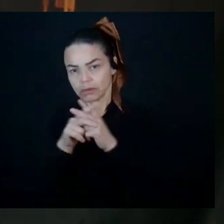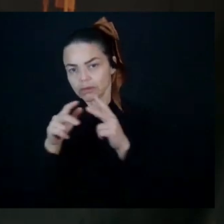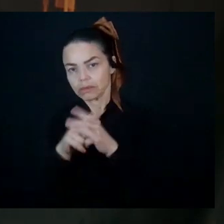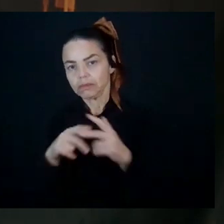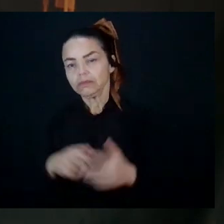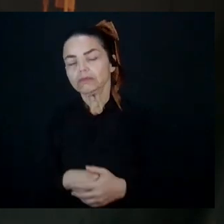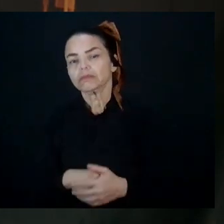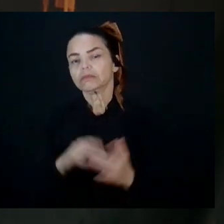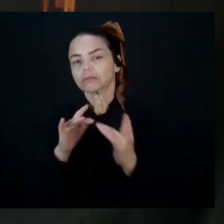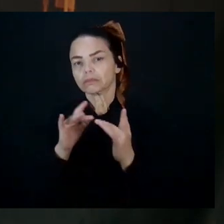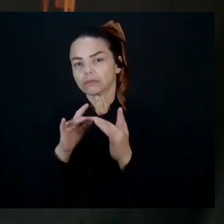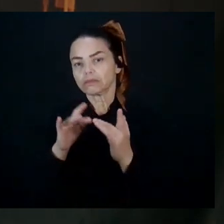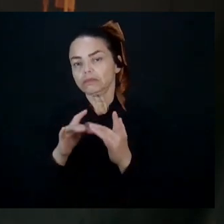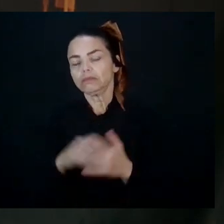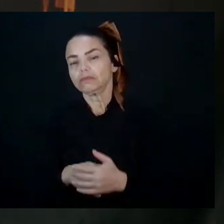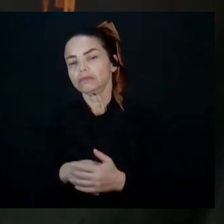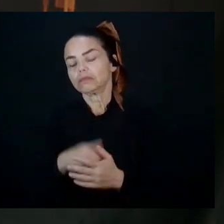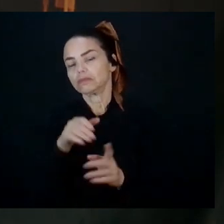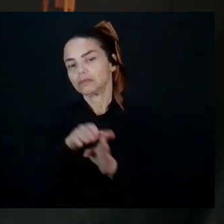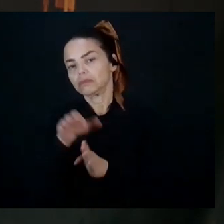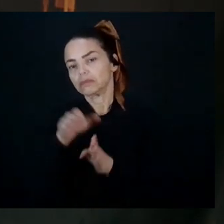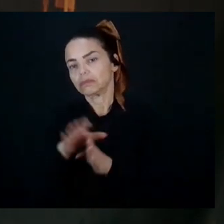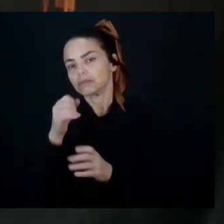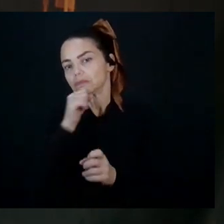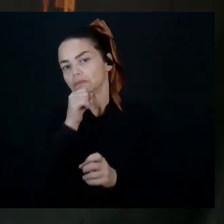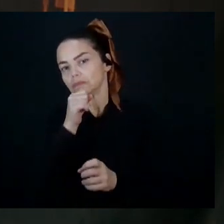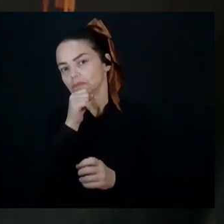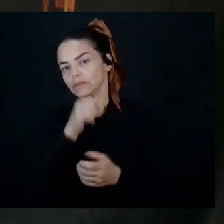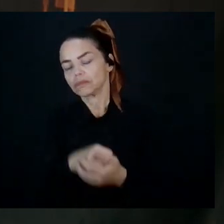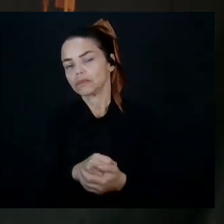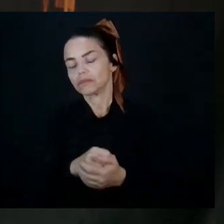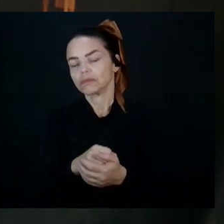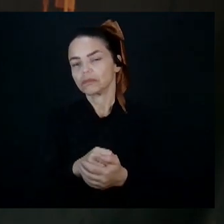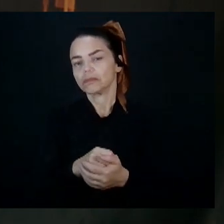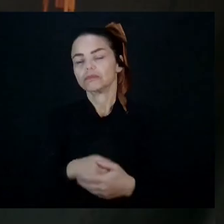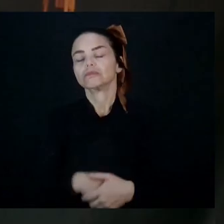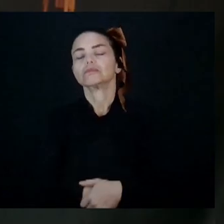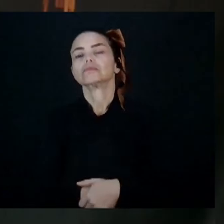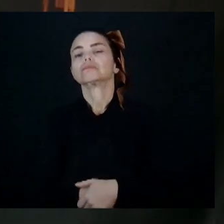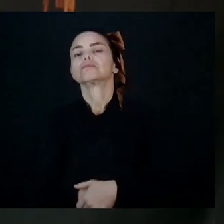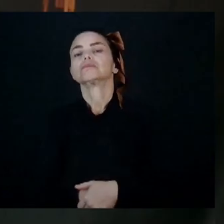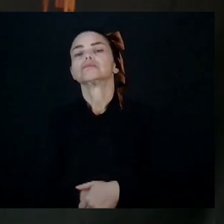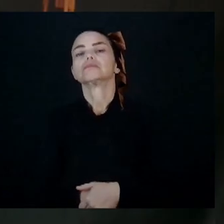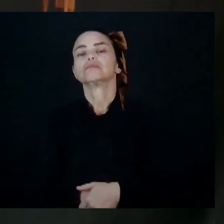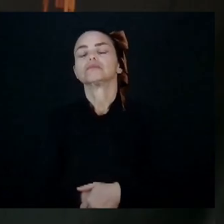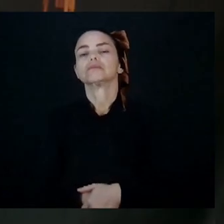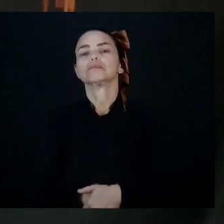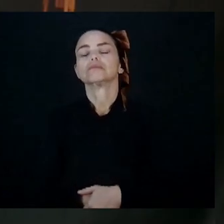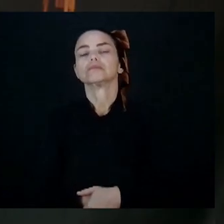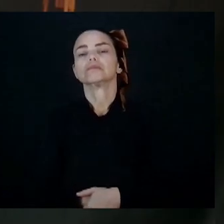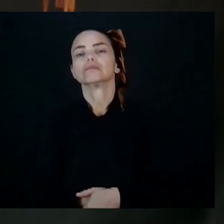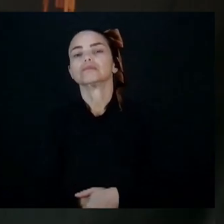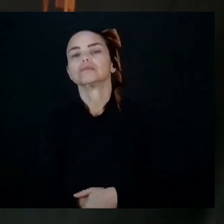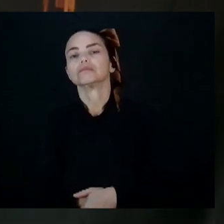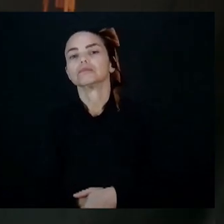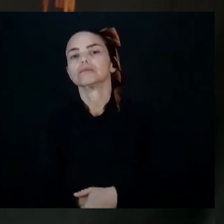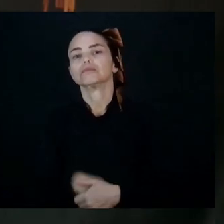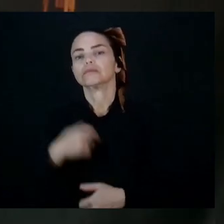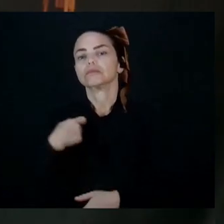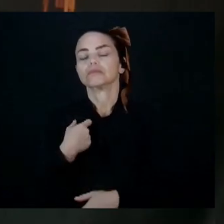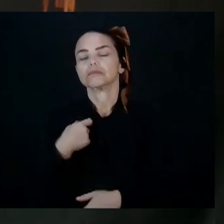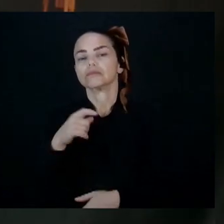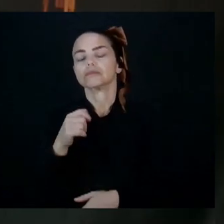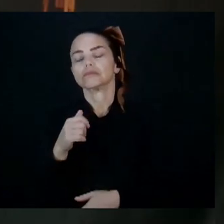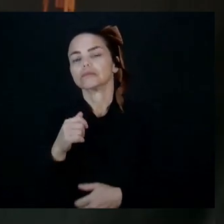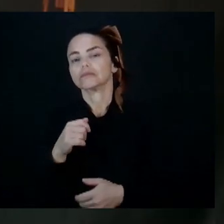com o Conselho do Idoso, sim, para mais orientações, tá bom? Agora, faltando 10 para as 9, vamos com mais uma